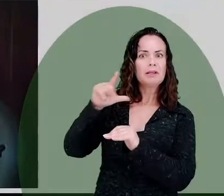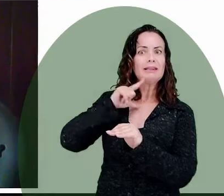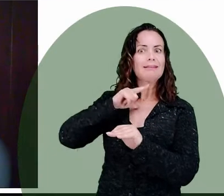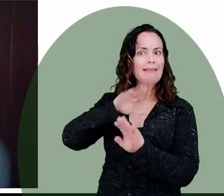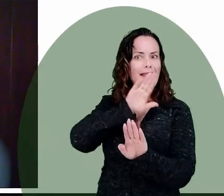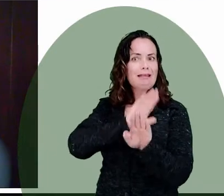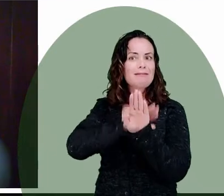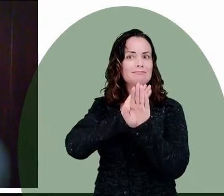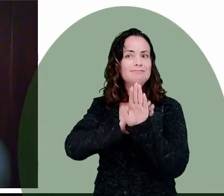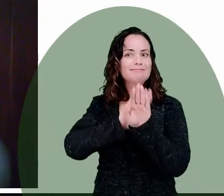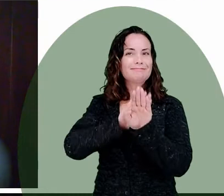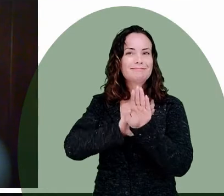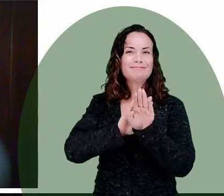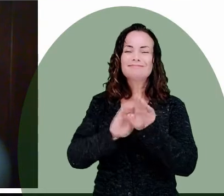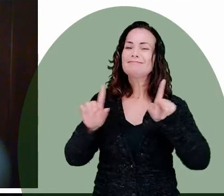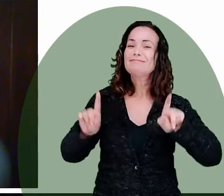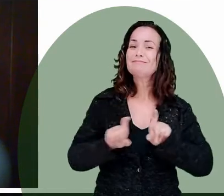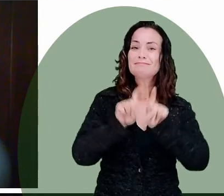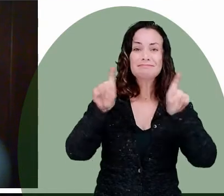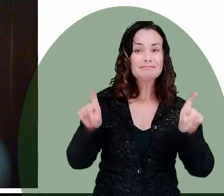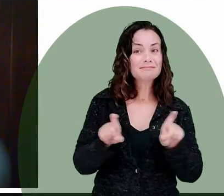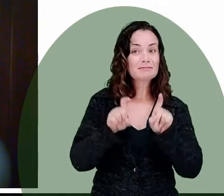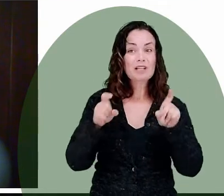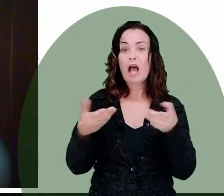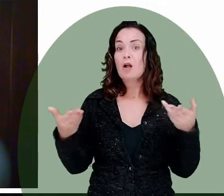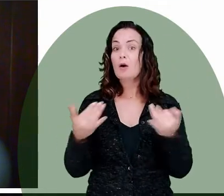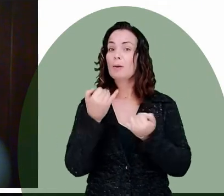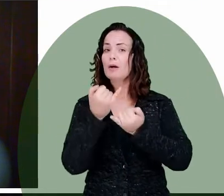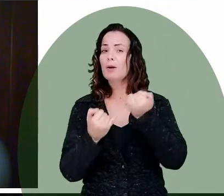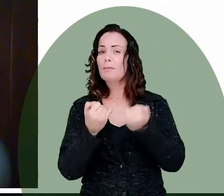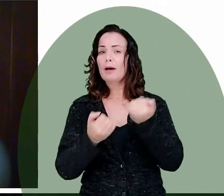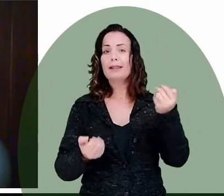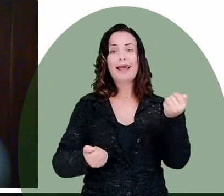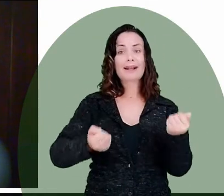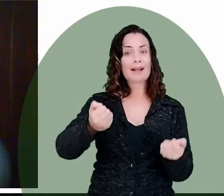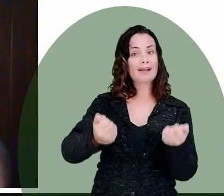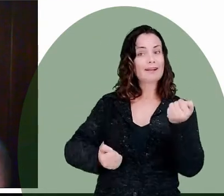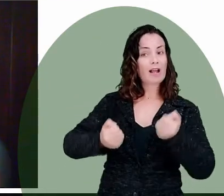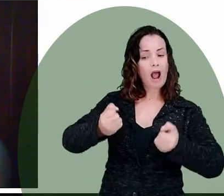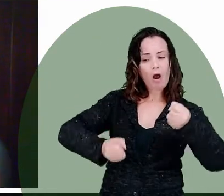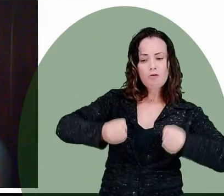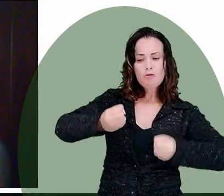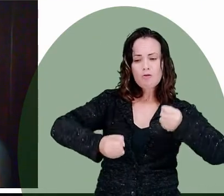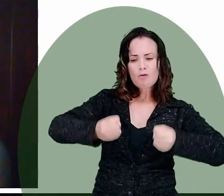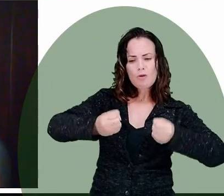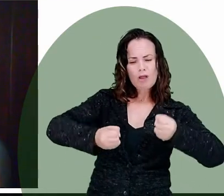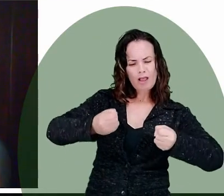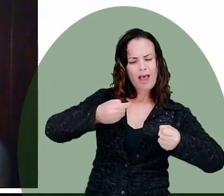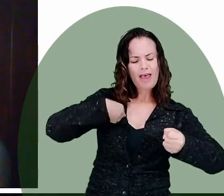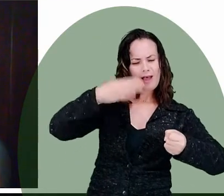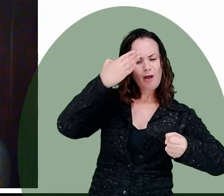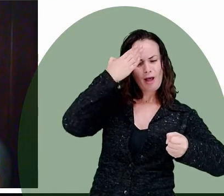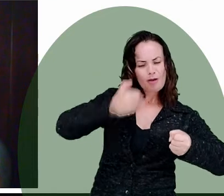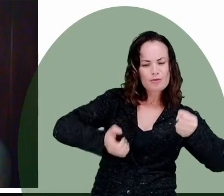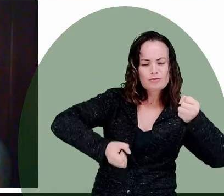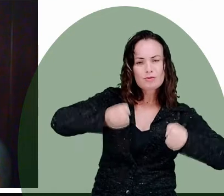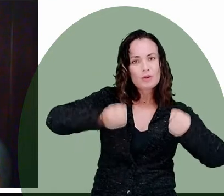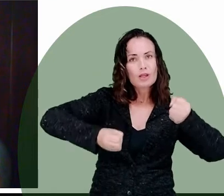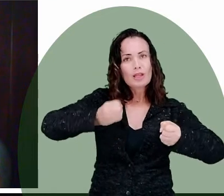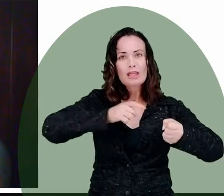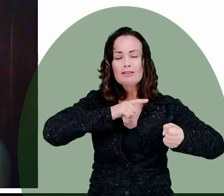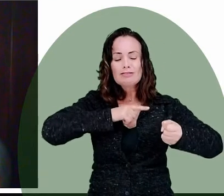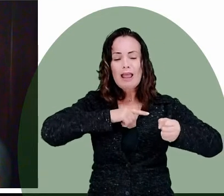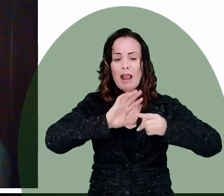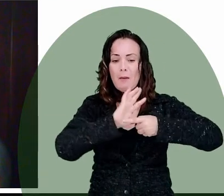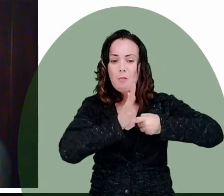disso. O computador virou um automóvel. Eu guio meu automóvel, eu sei que existe pistão, sei lá o